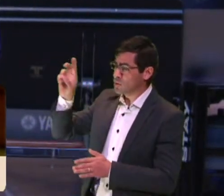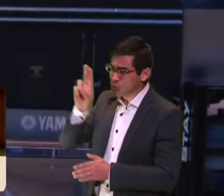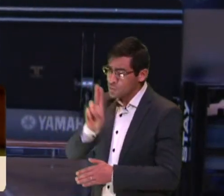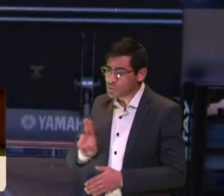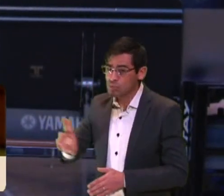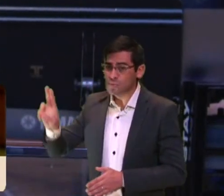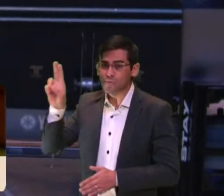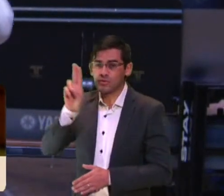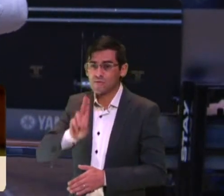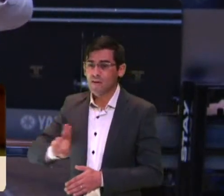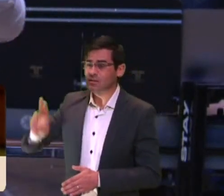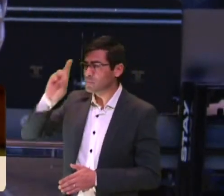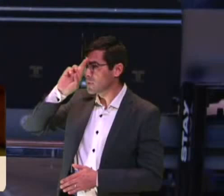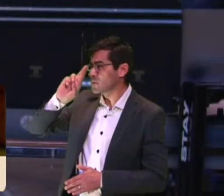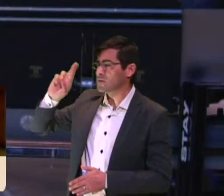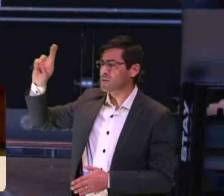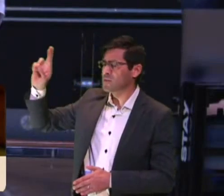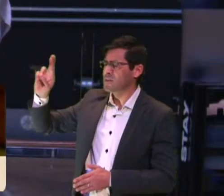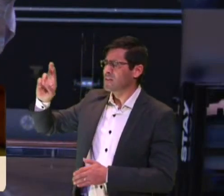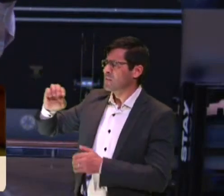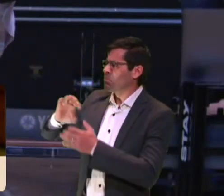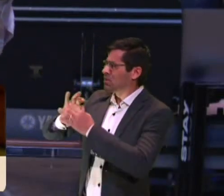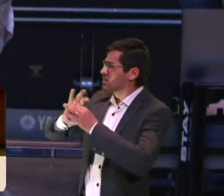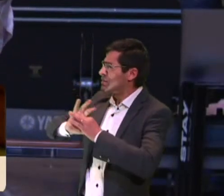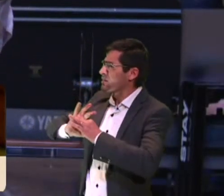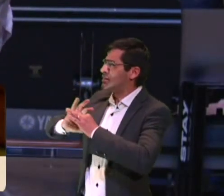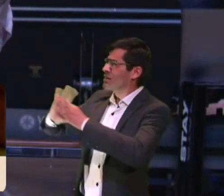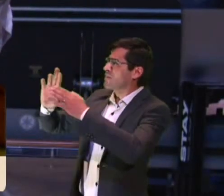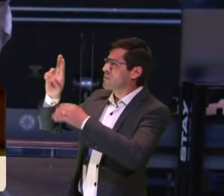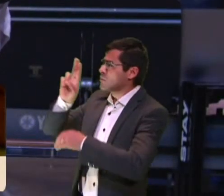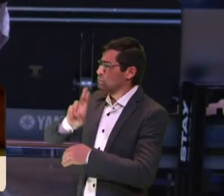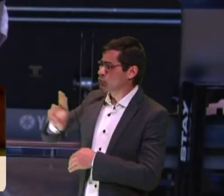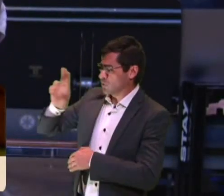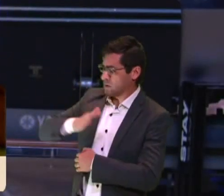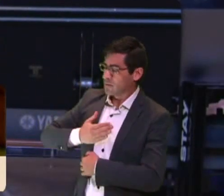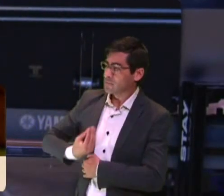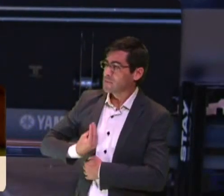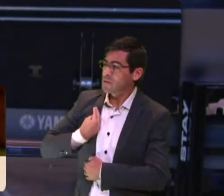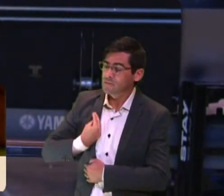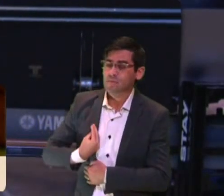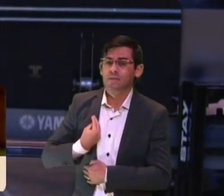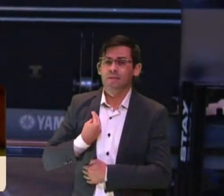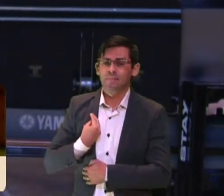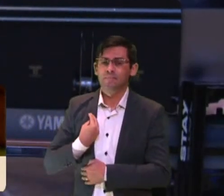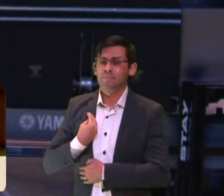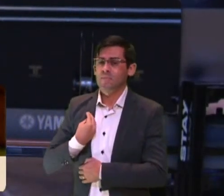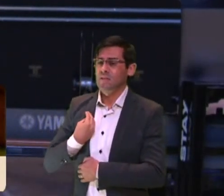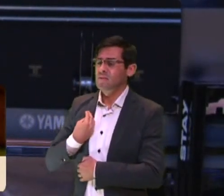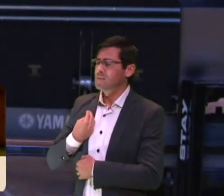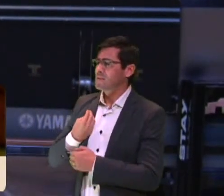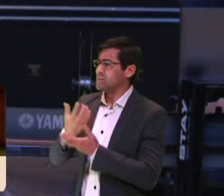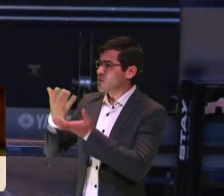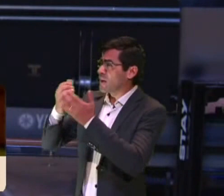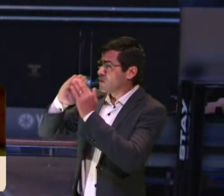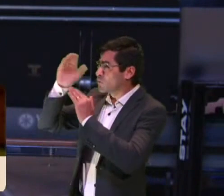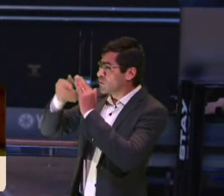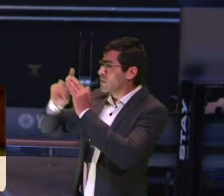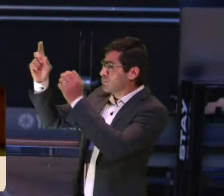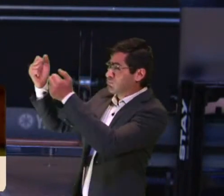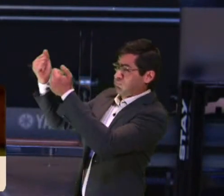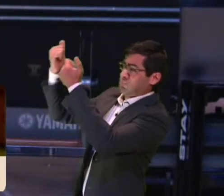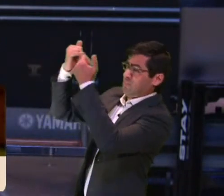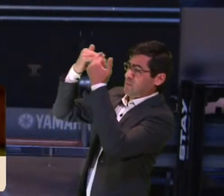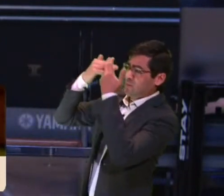Eu quero que o Senhor flua com liberdade através da minha vida. Eu quero o que o Senhor tem para mim. Hoje eu quero